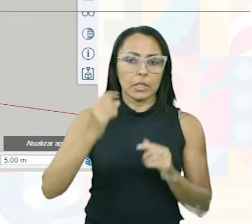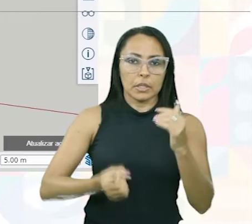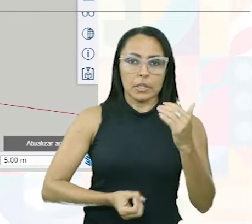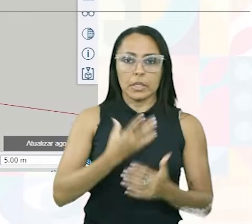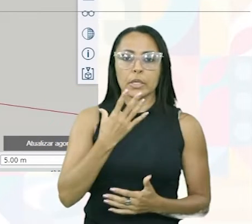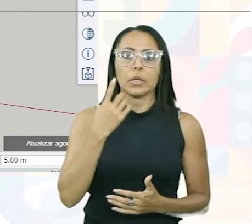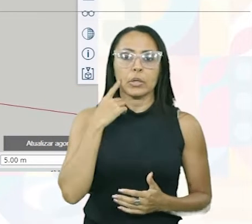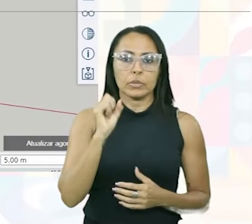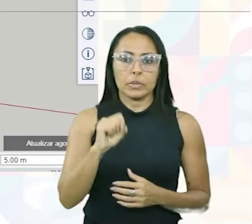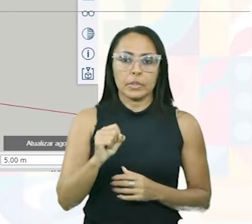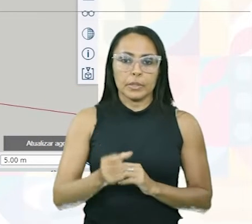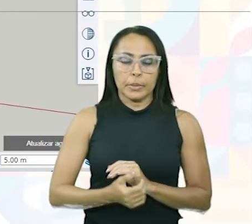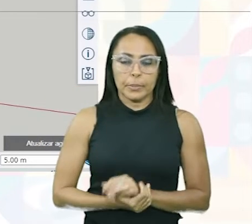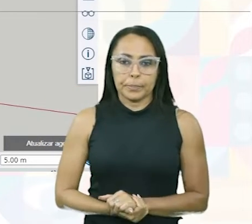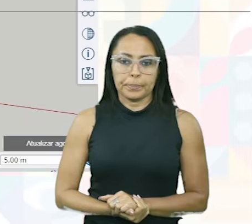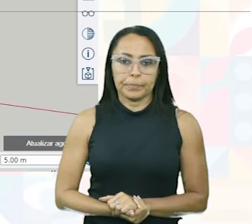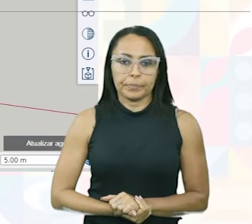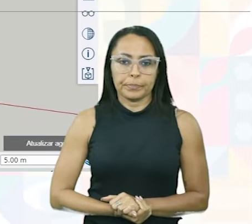que eu quero.